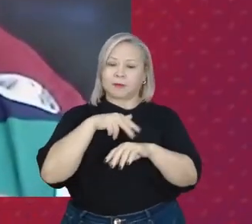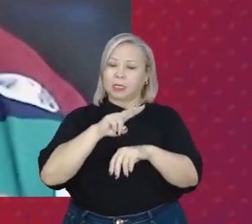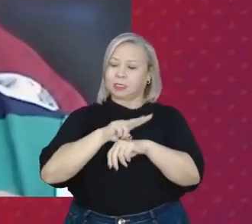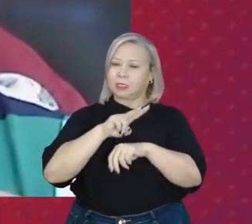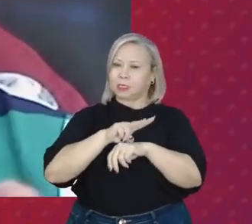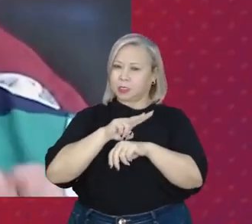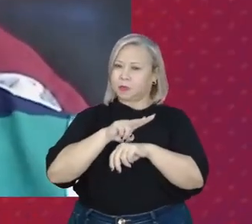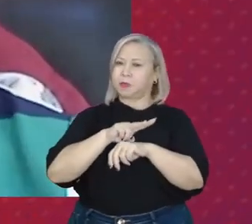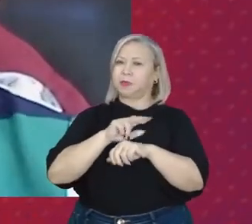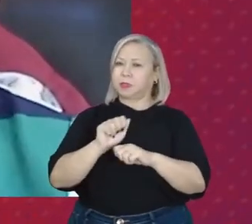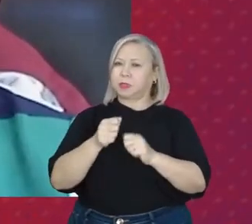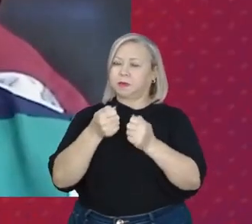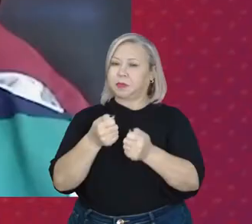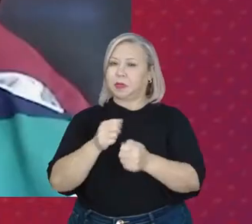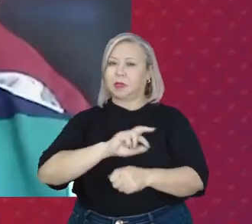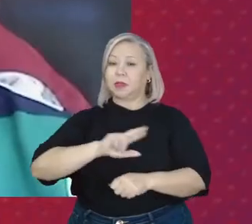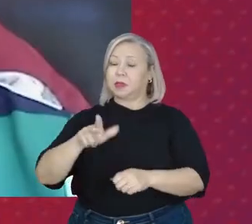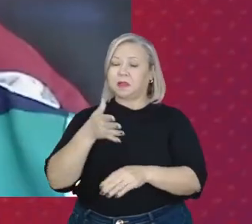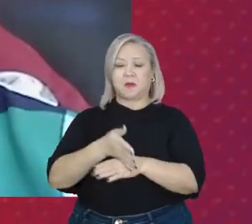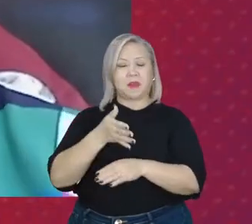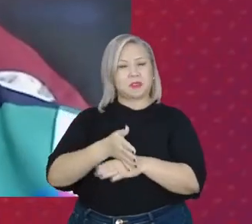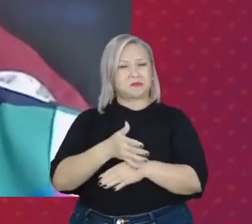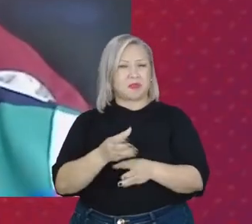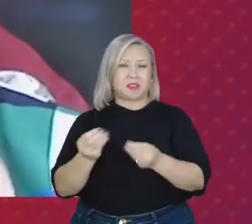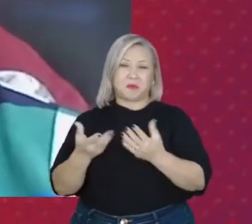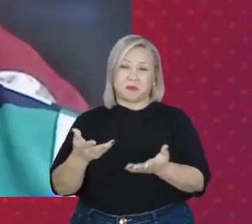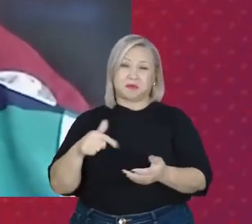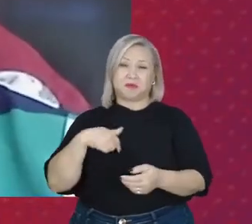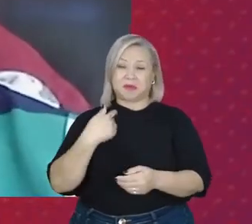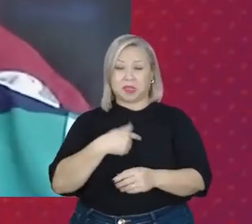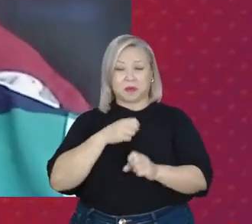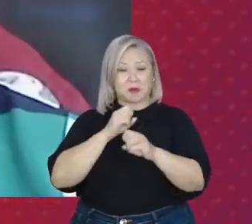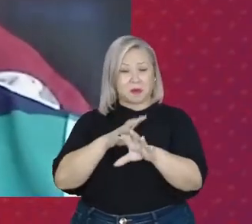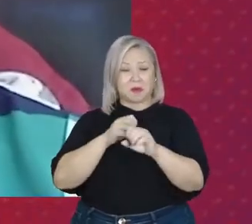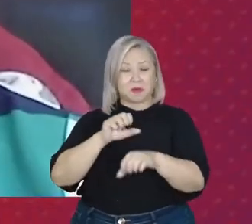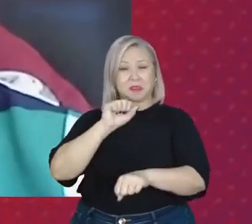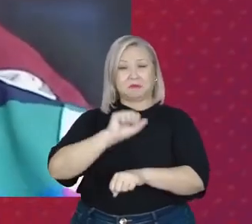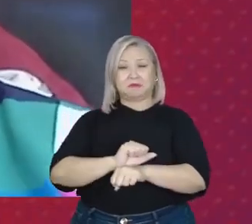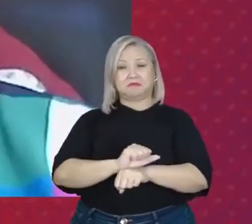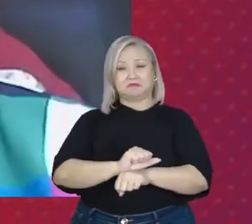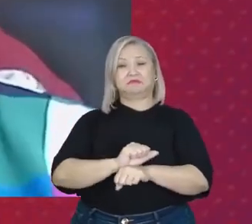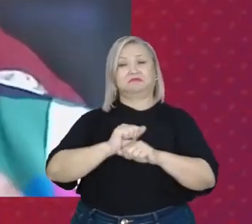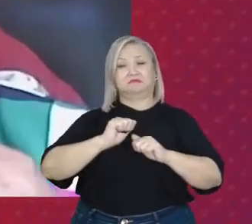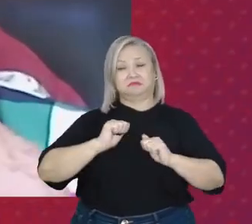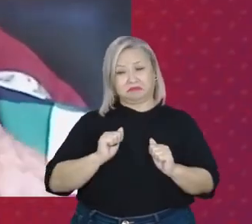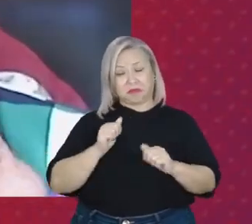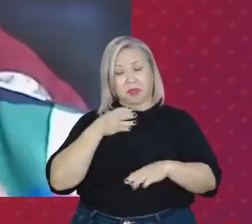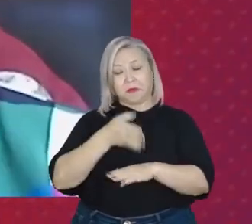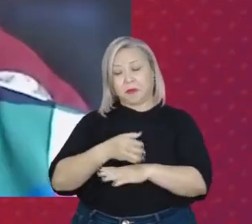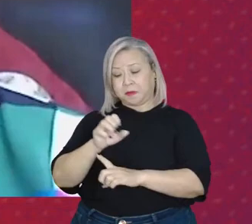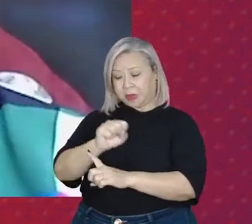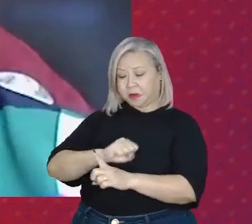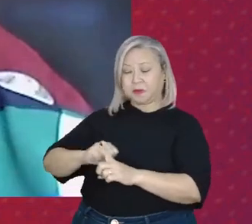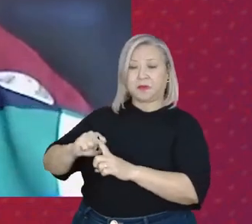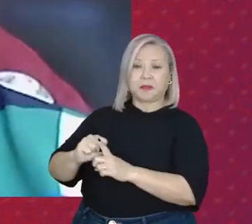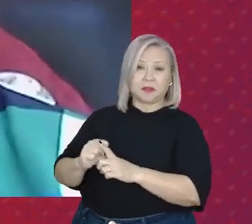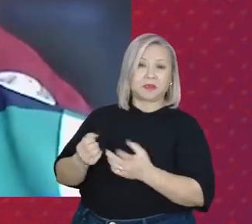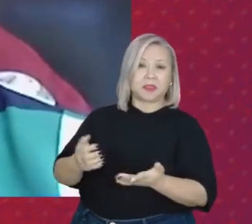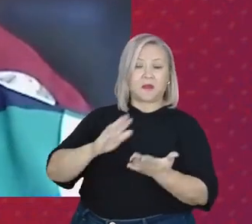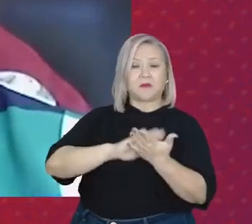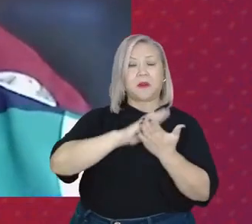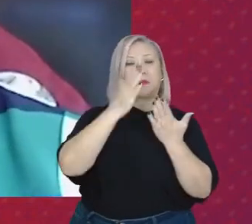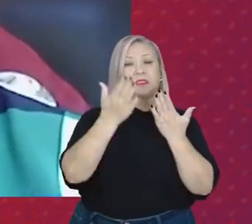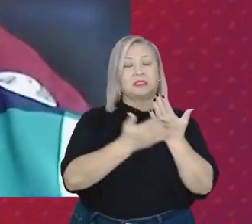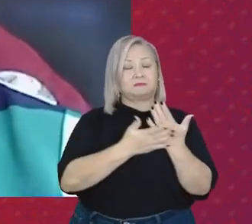proteger, não participaram muito, a nossa educação deu uma parada, a participação social foi ameaçada